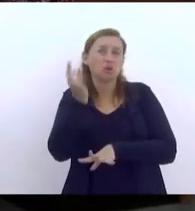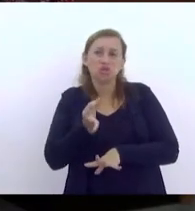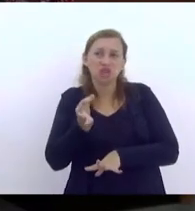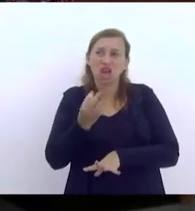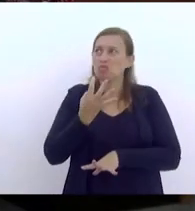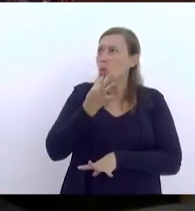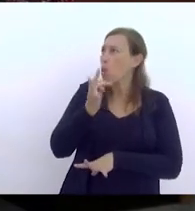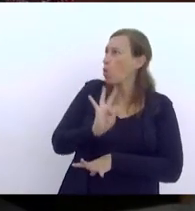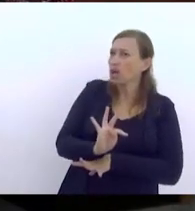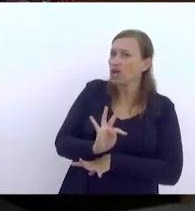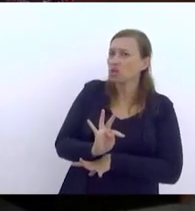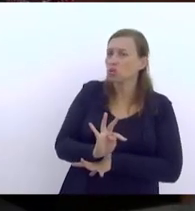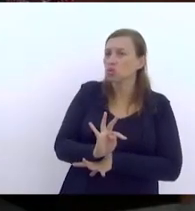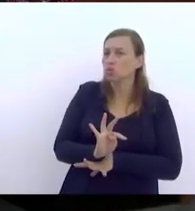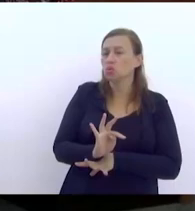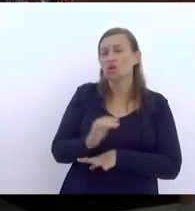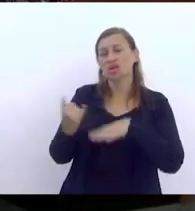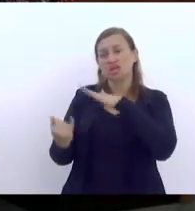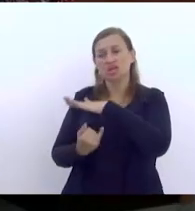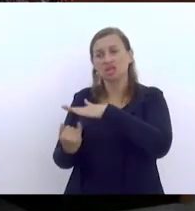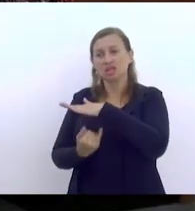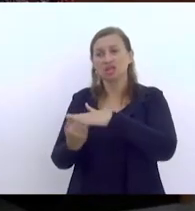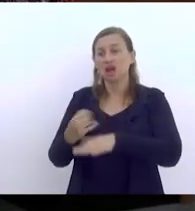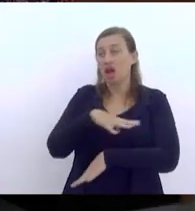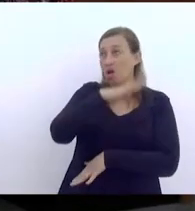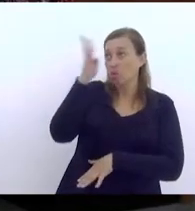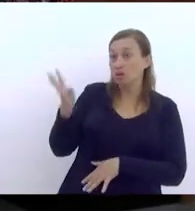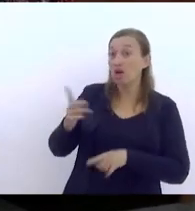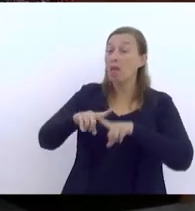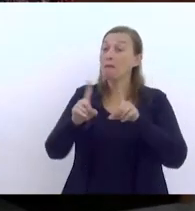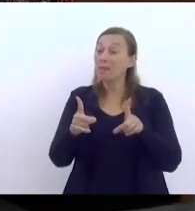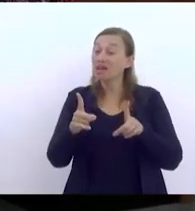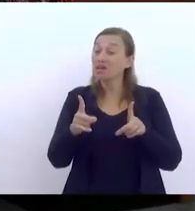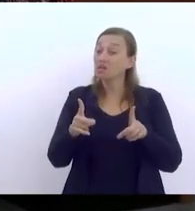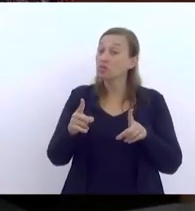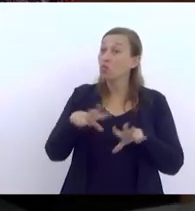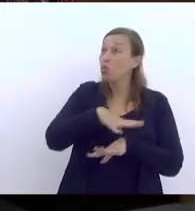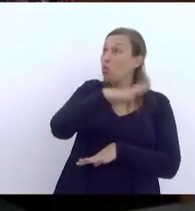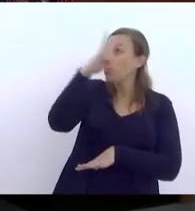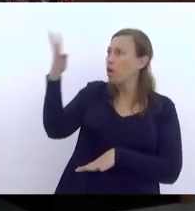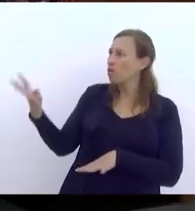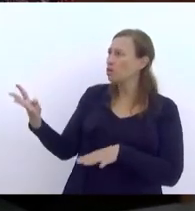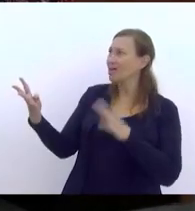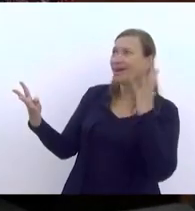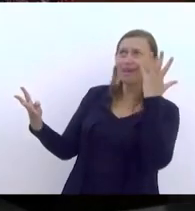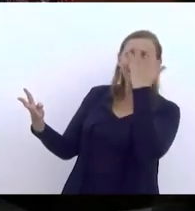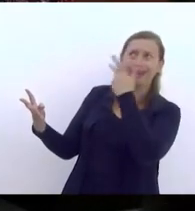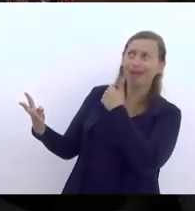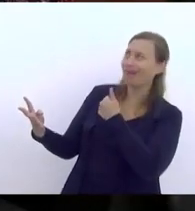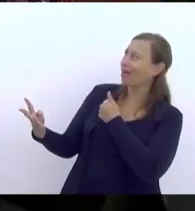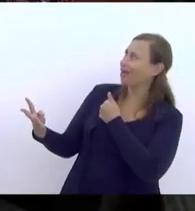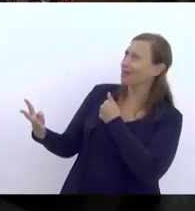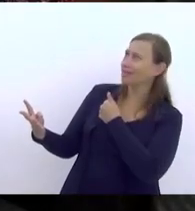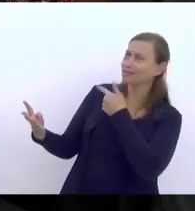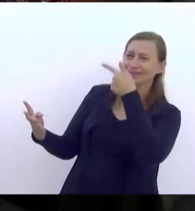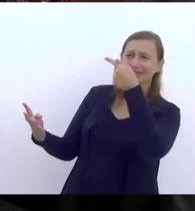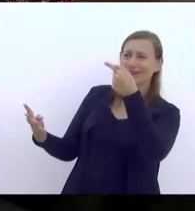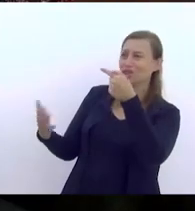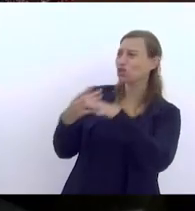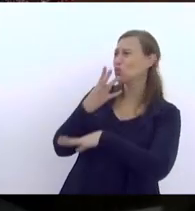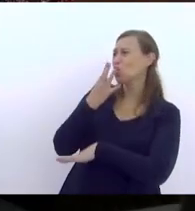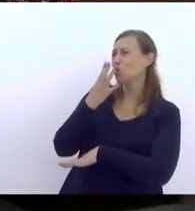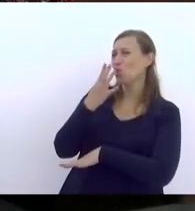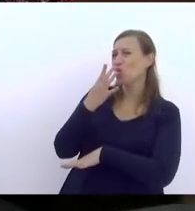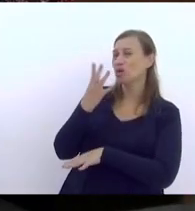conheço essa entidade Arco-Íris, mas o Arco-Íris é lindo, as 7 cores. Está